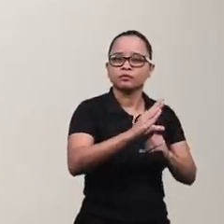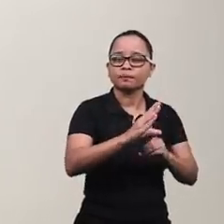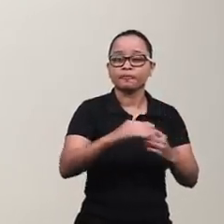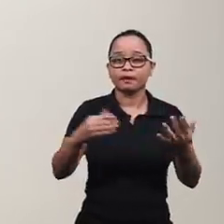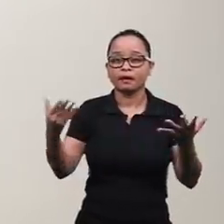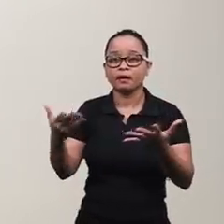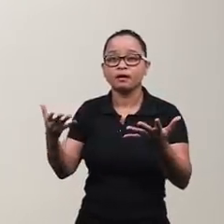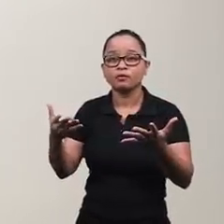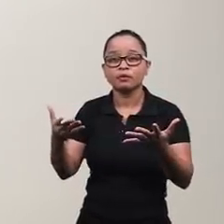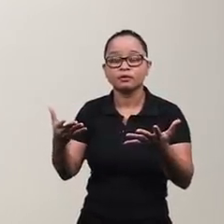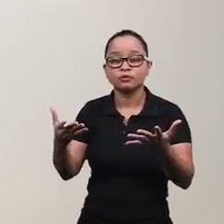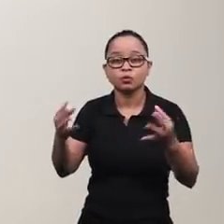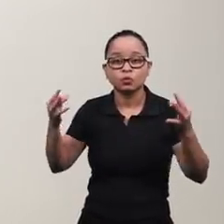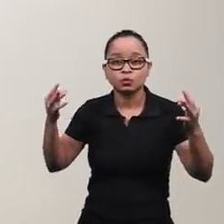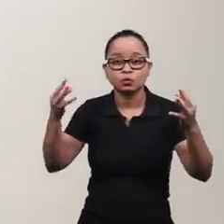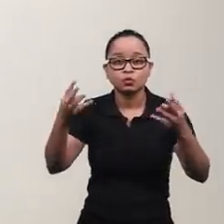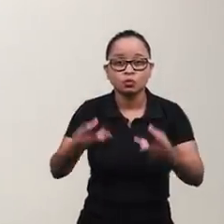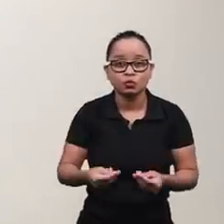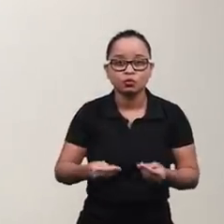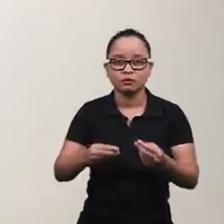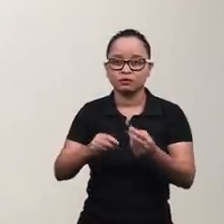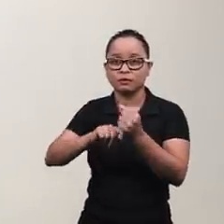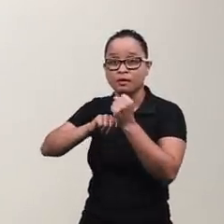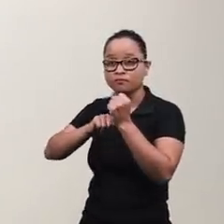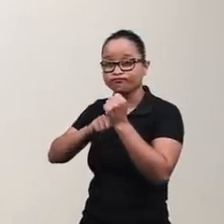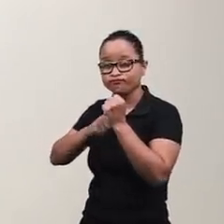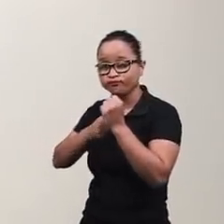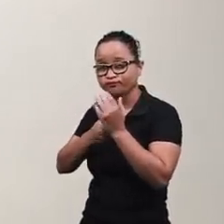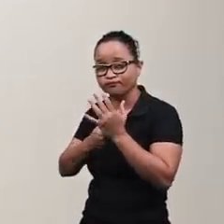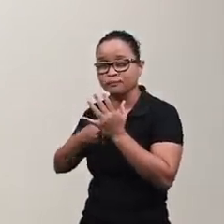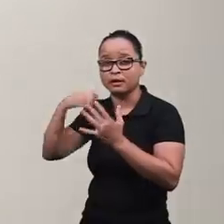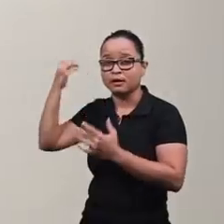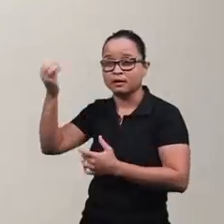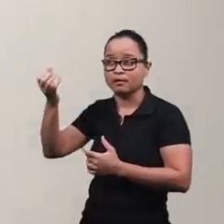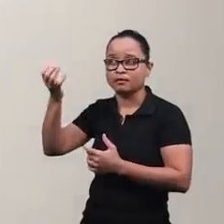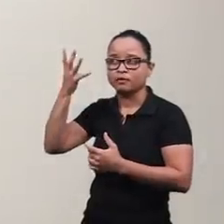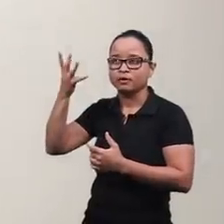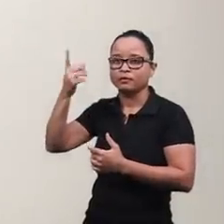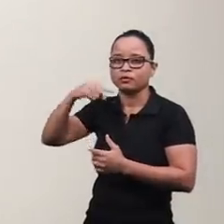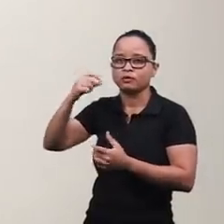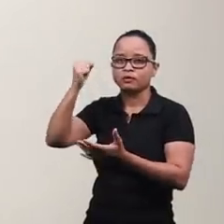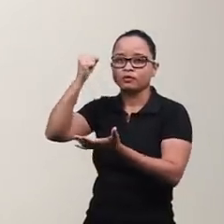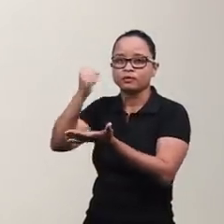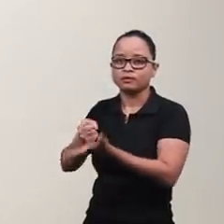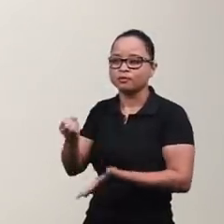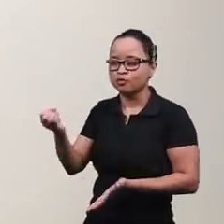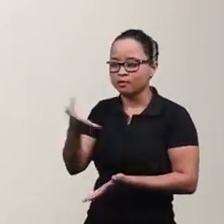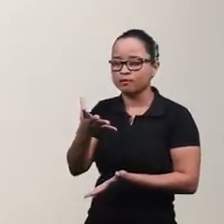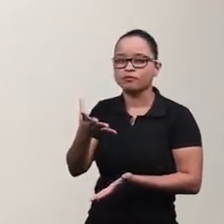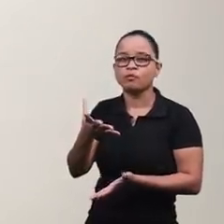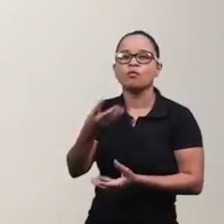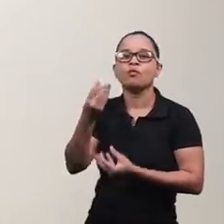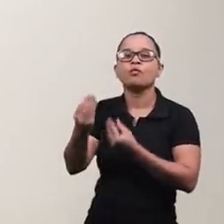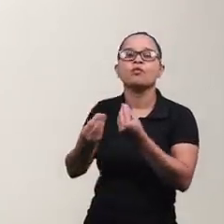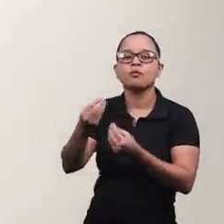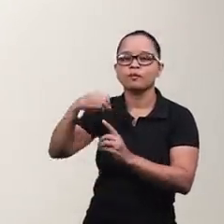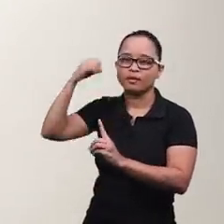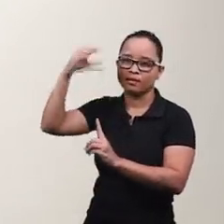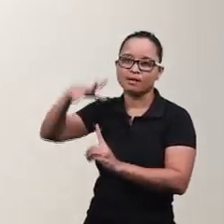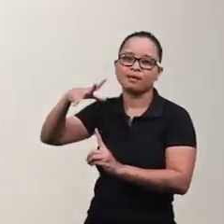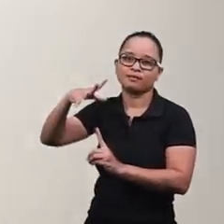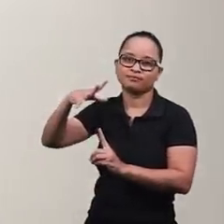se a revelar se revela sem Segredos no momento aqui nós vivemos no Novo Testamento na